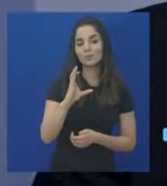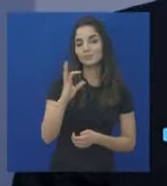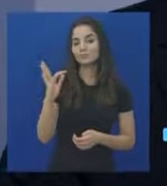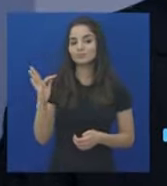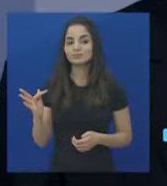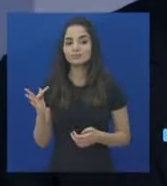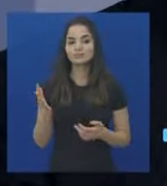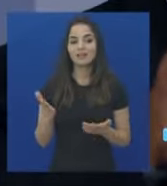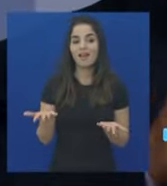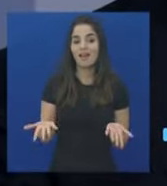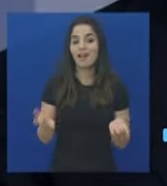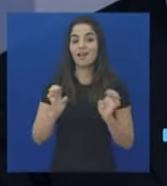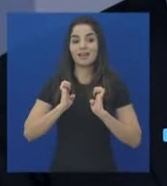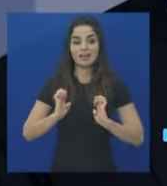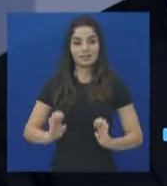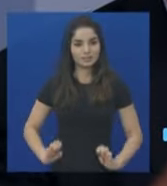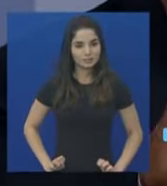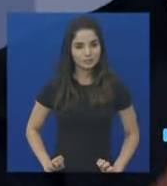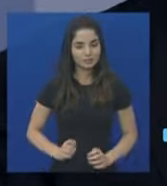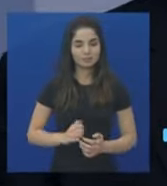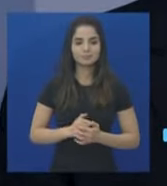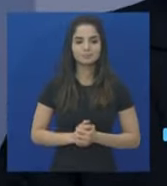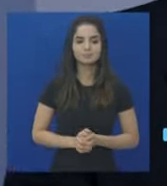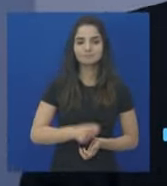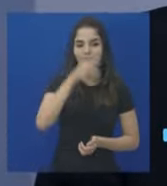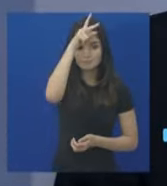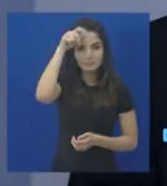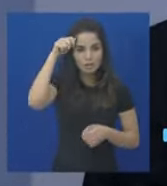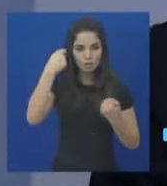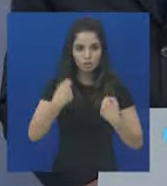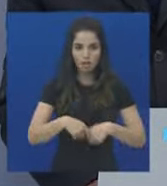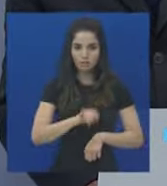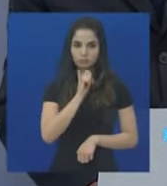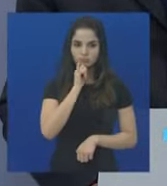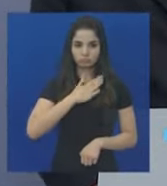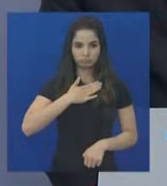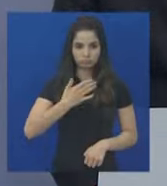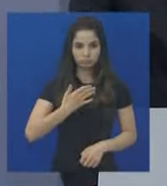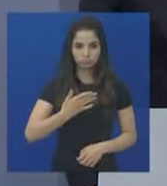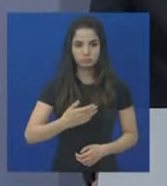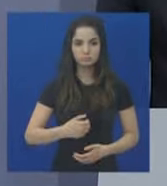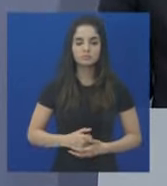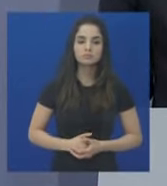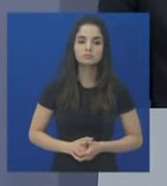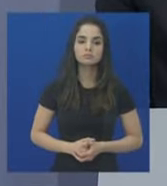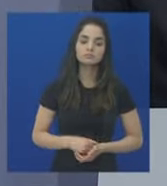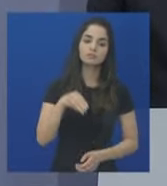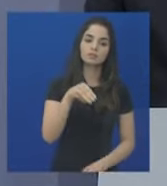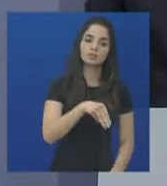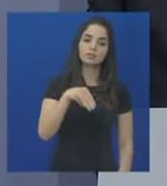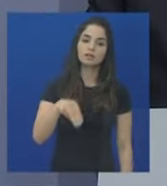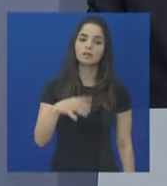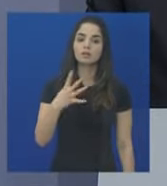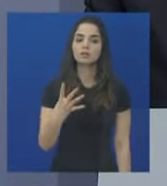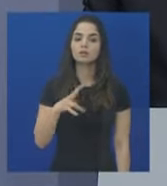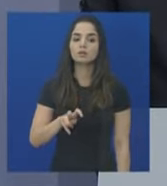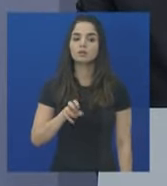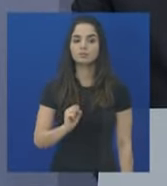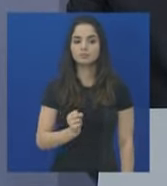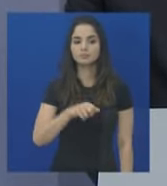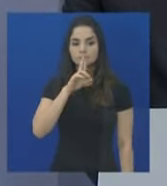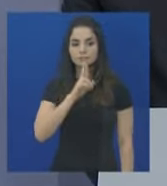A questão é ética, a questão é moral. Prefeito, tem que dar um exemplo. Seu tempo, candidato. Candidato Marquinhos Mendes, o tem 45 segundos para